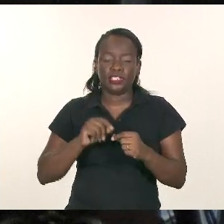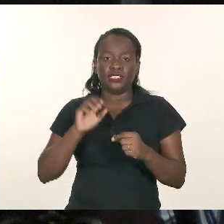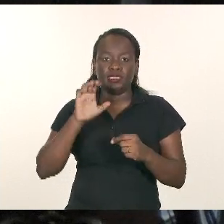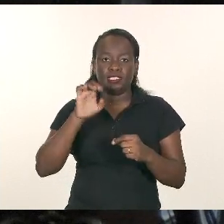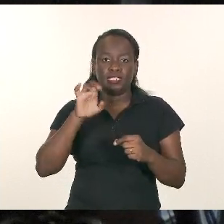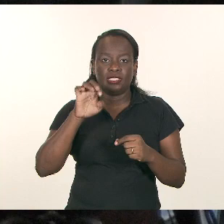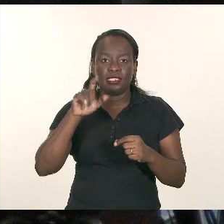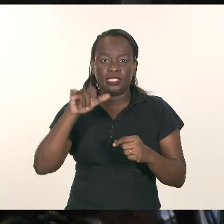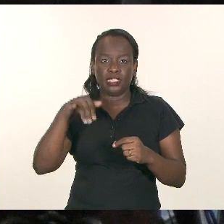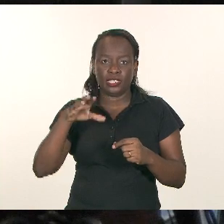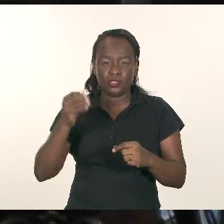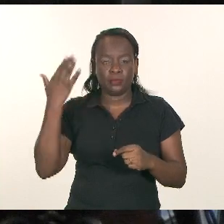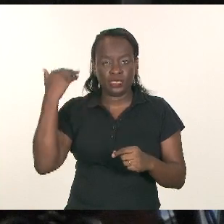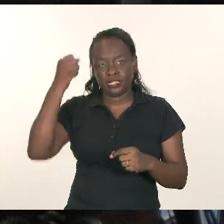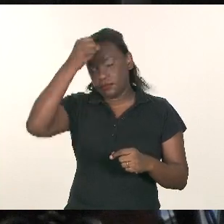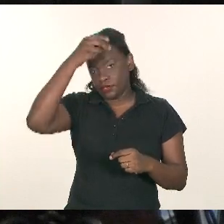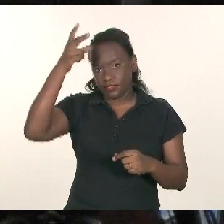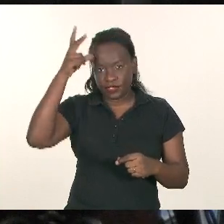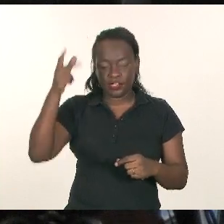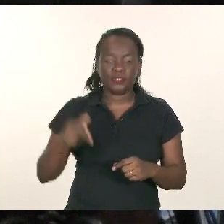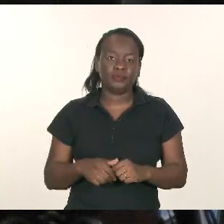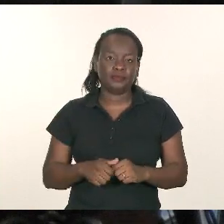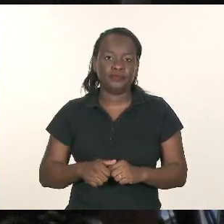foi prefeito da cidade.